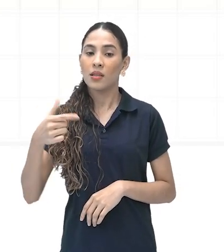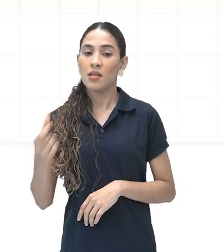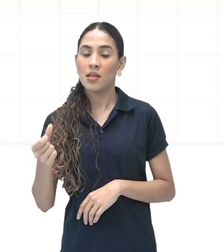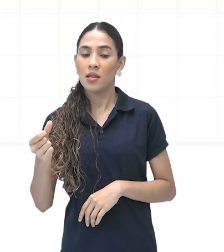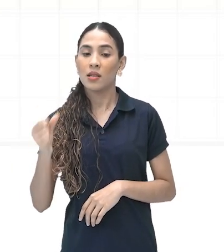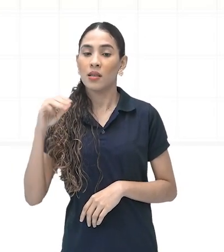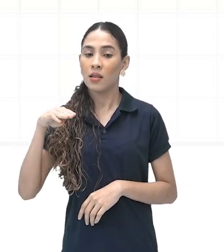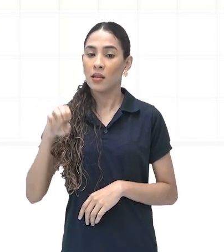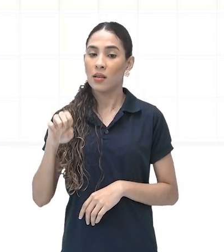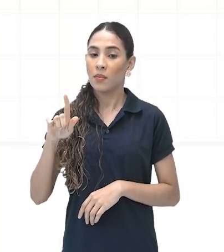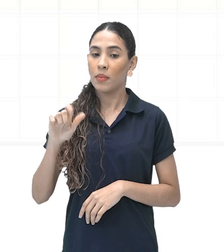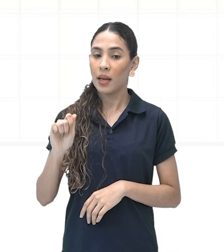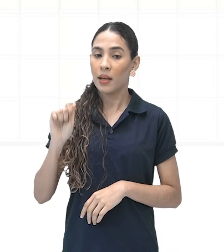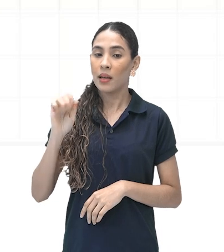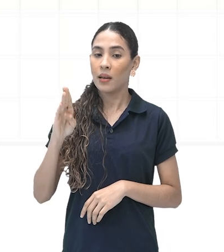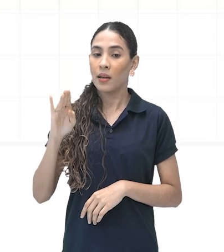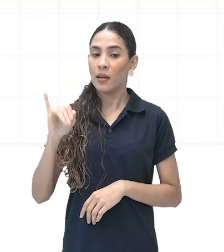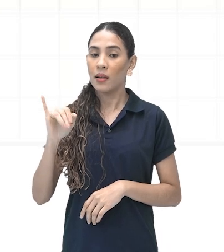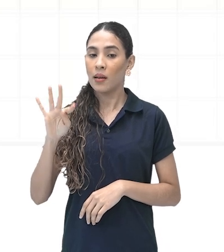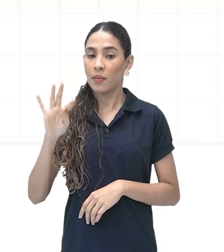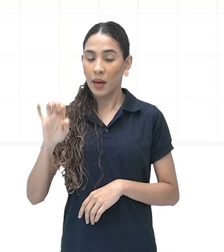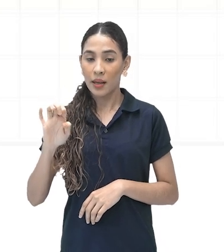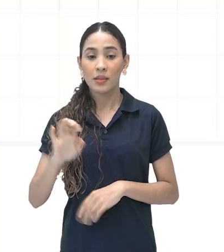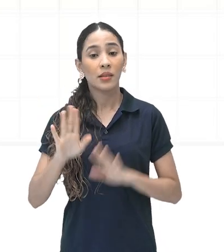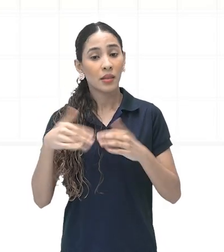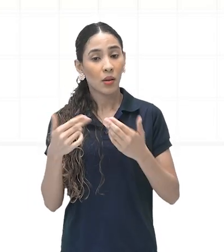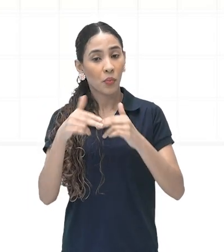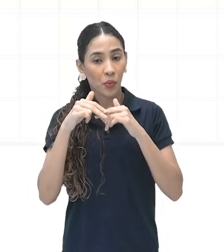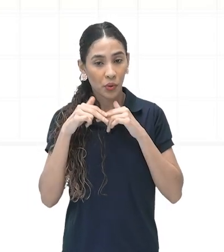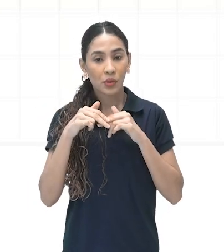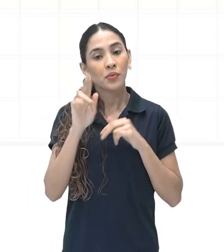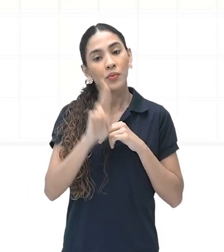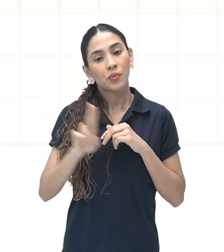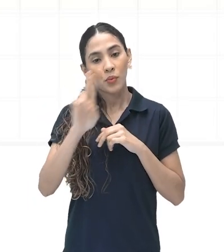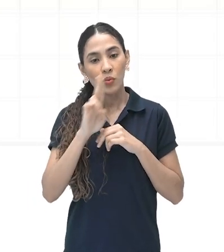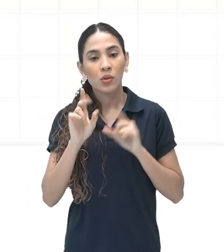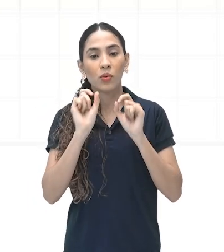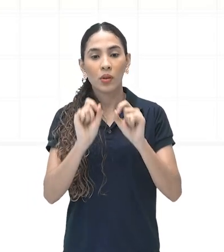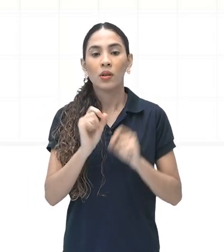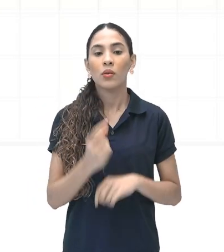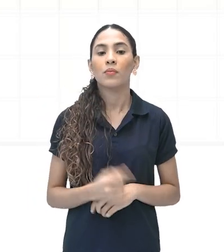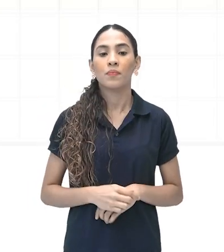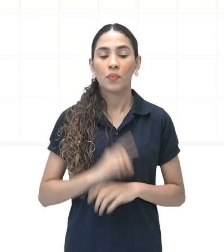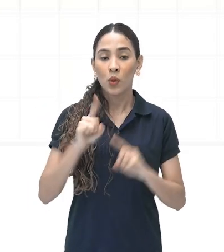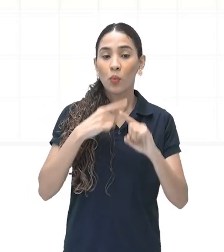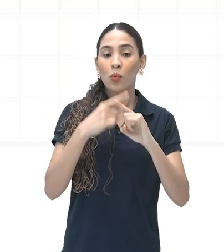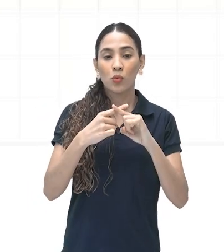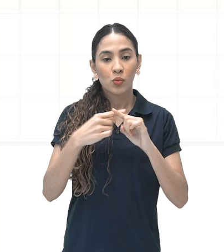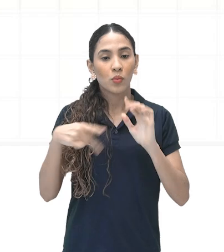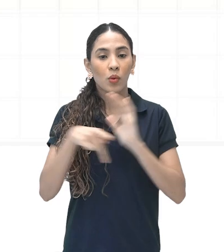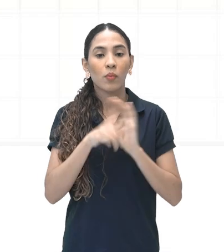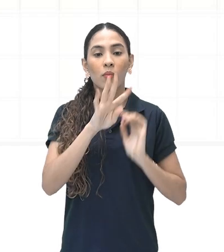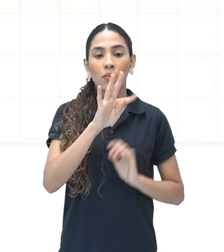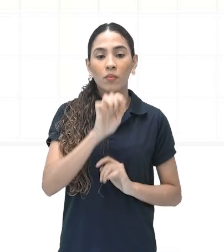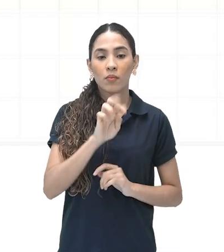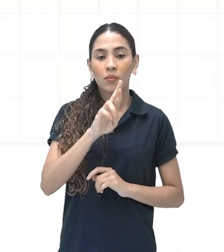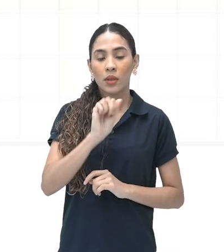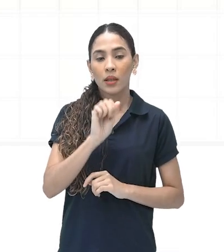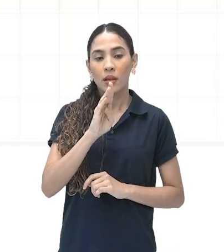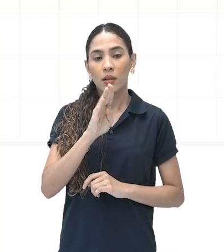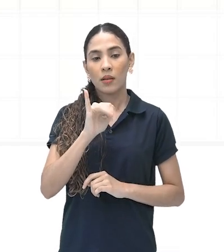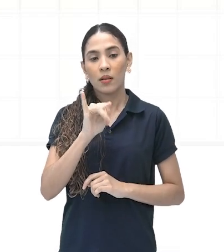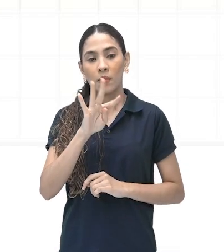1.048.576 megabytes. Olha só. Por isso que a gente usa, então, o múltiplo aí, né, terabyte, para